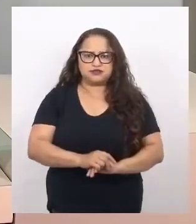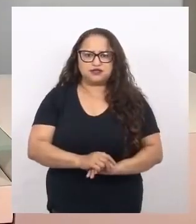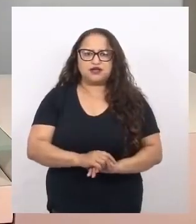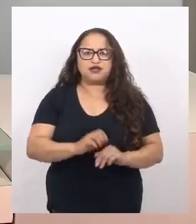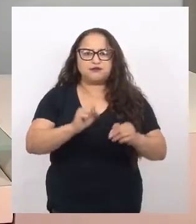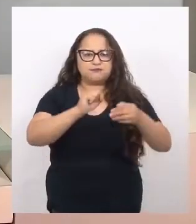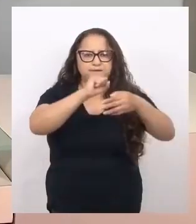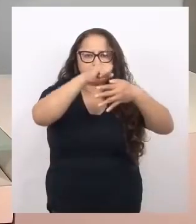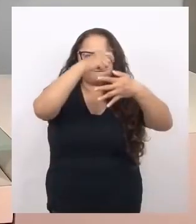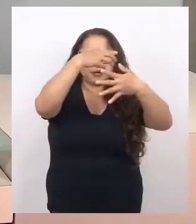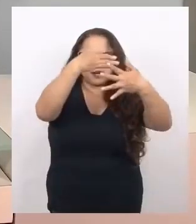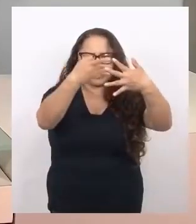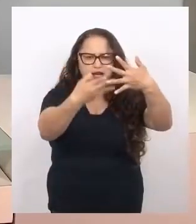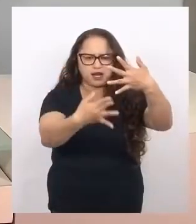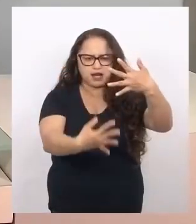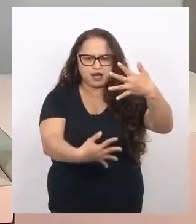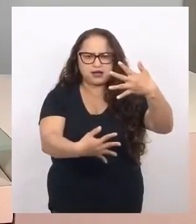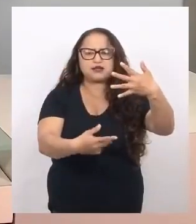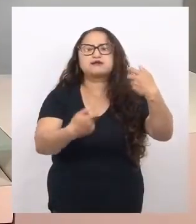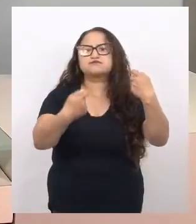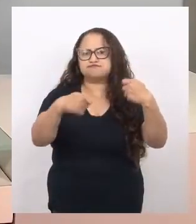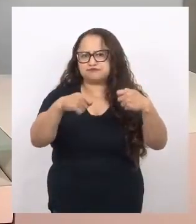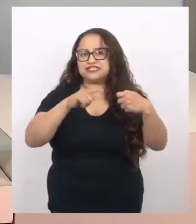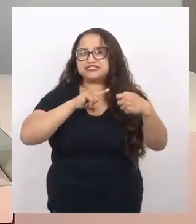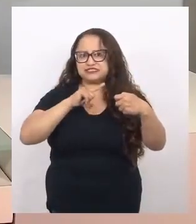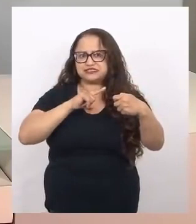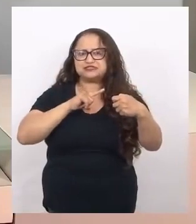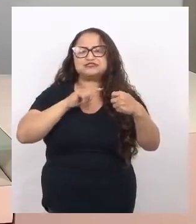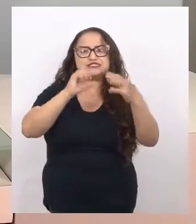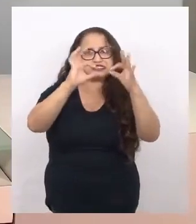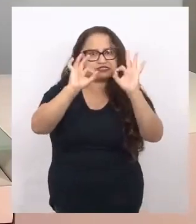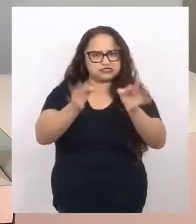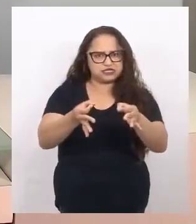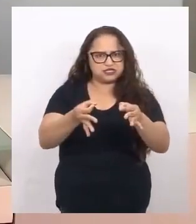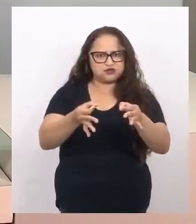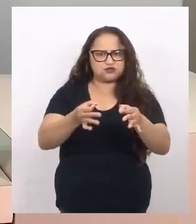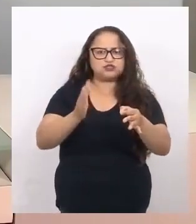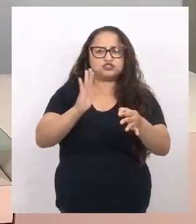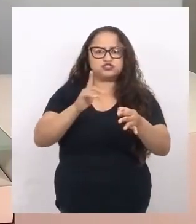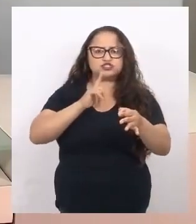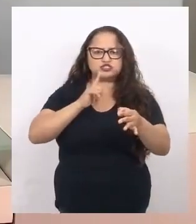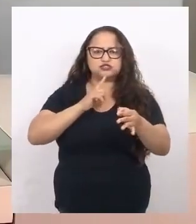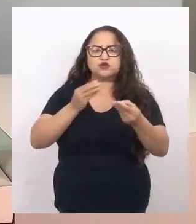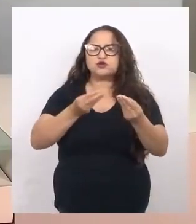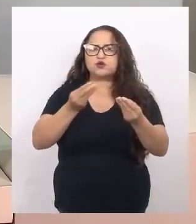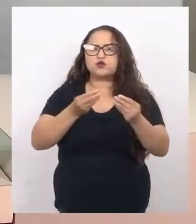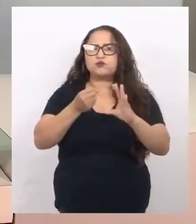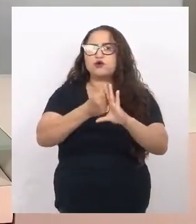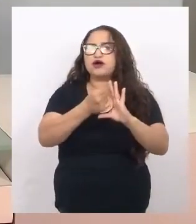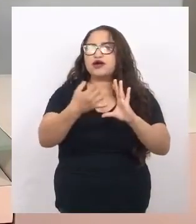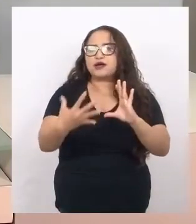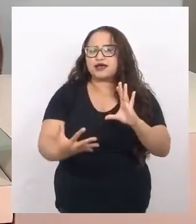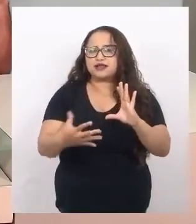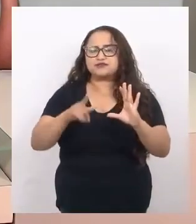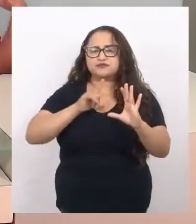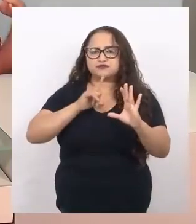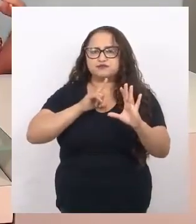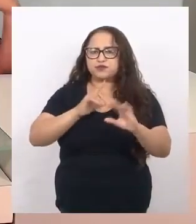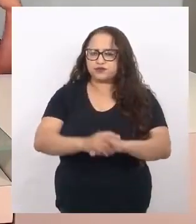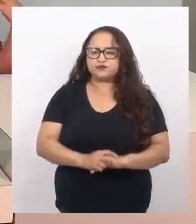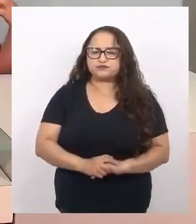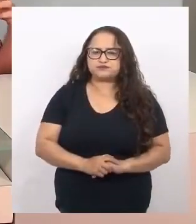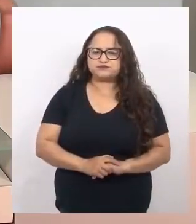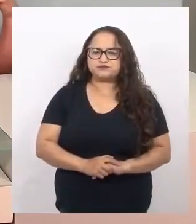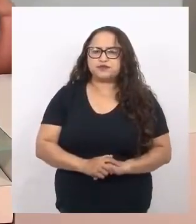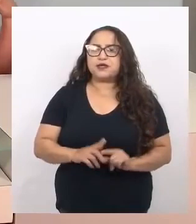classificação, ela tá bem construidinha, tem sempre uma prioridade, então vai manter as prioridades da ordem de classificação conforme vocês conhecem. Mas esse componente